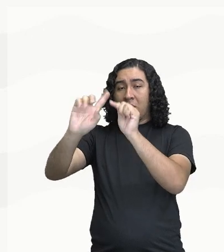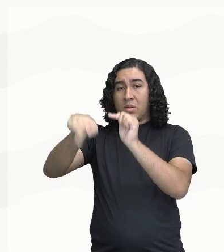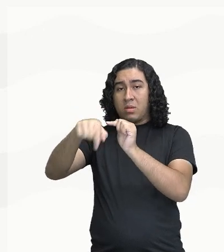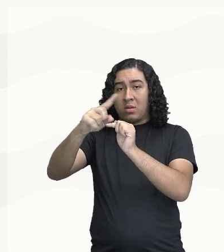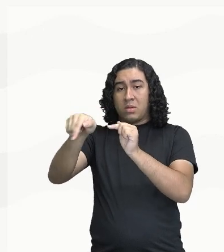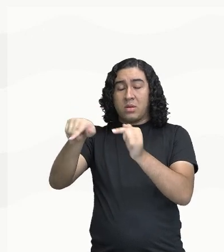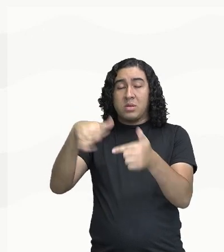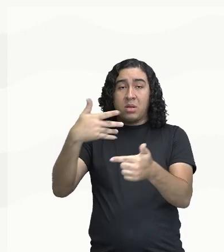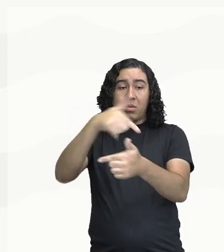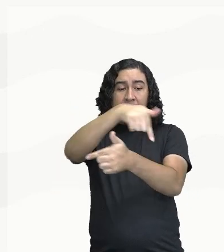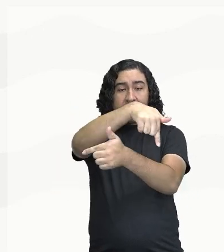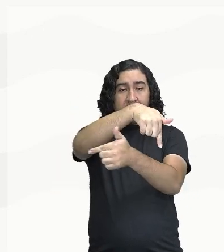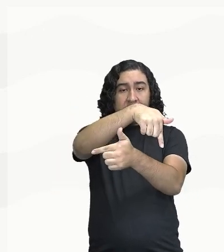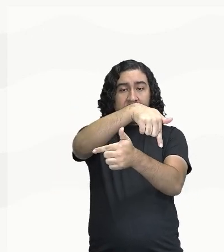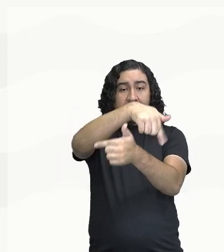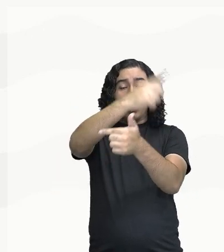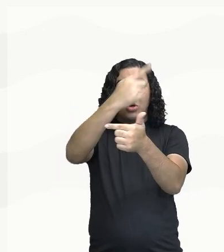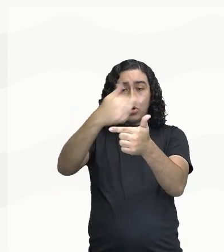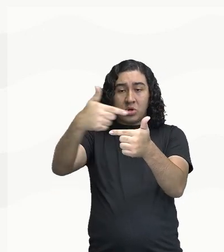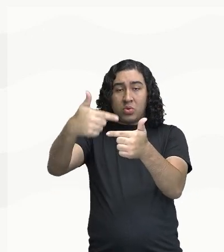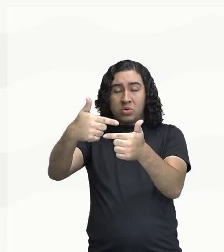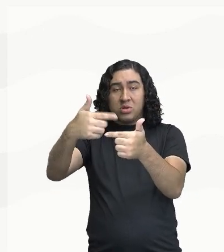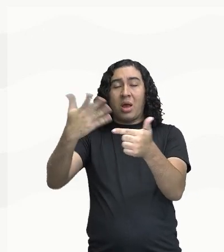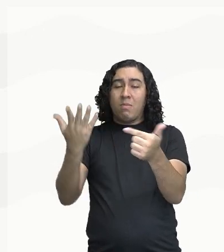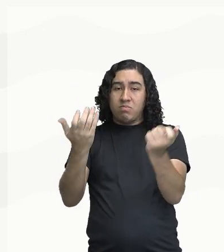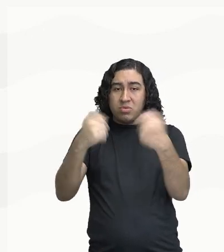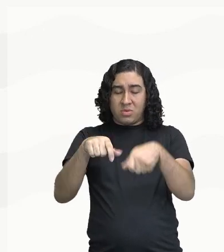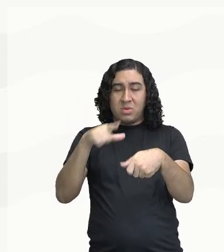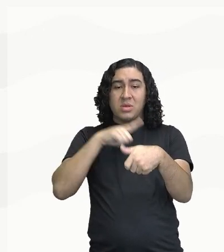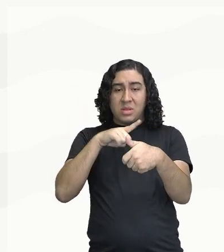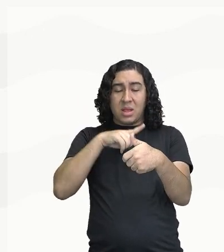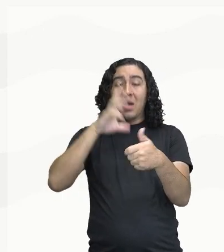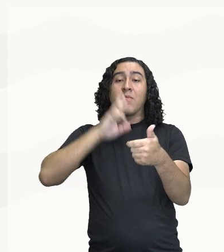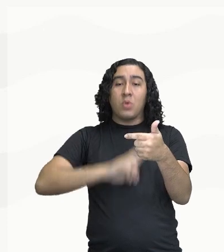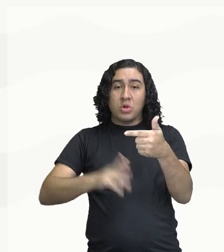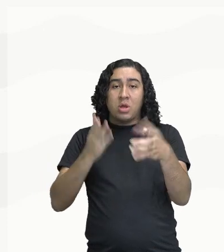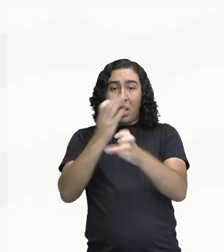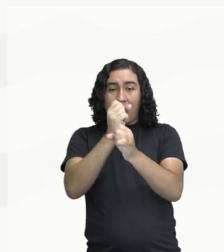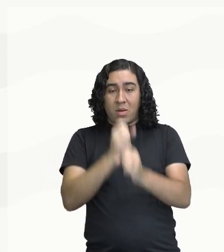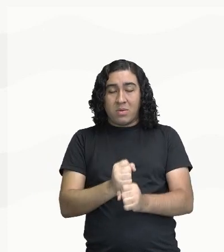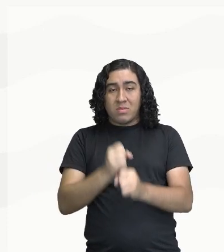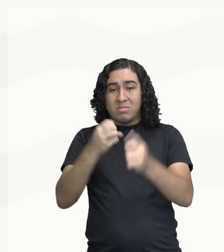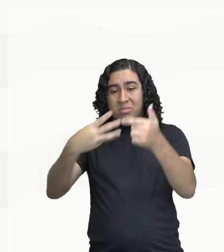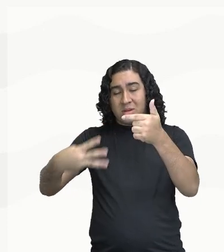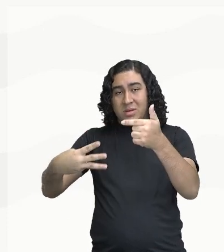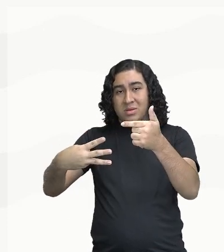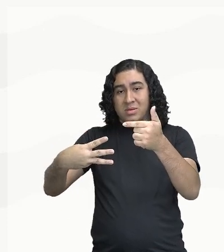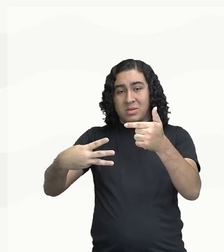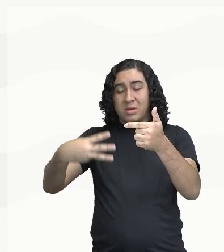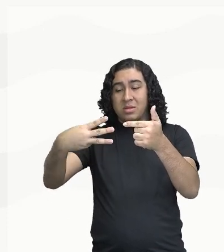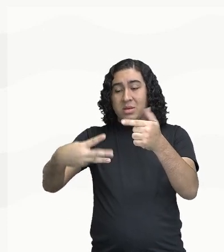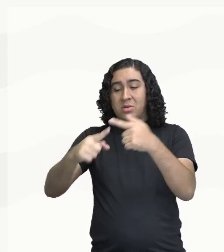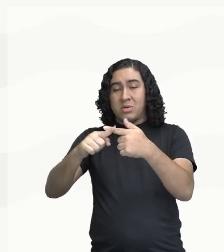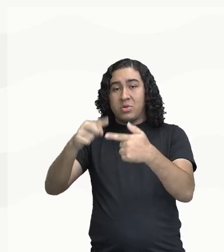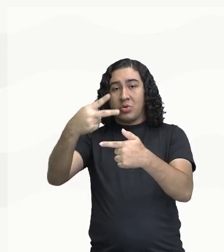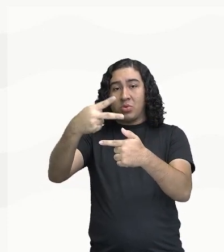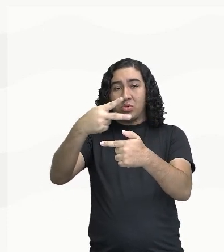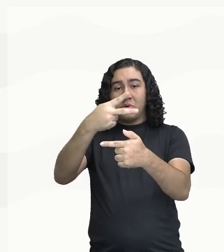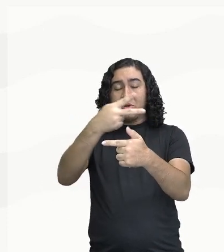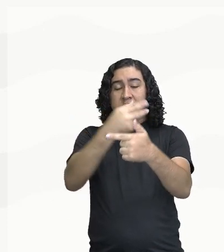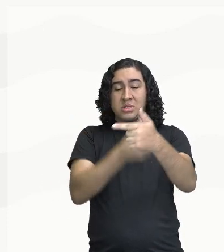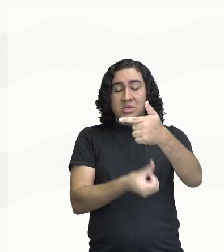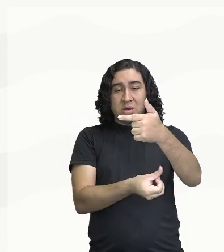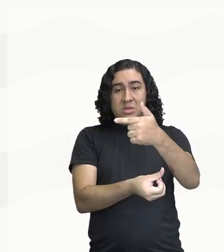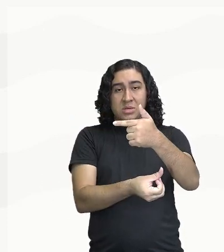por 2. Agora sim eu sei dividir. 7 por 2 dá 3. 3 vezes 2 dá